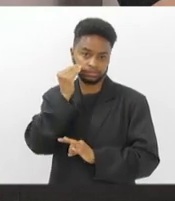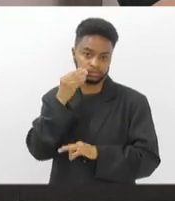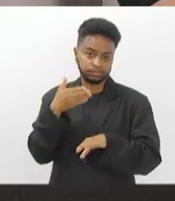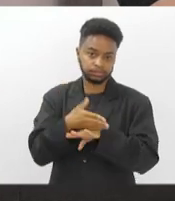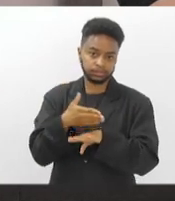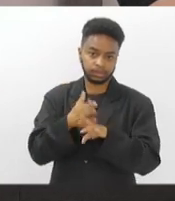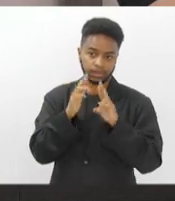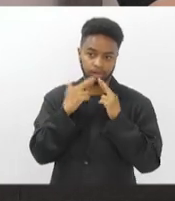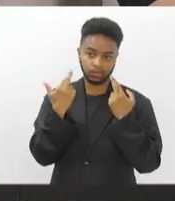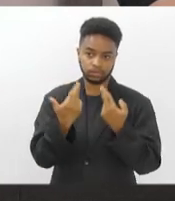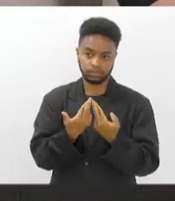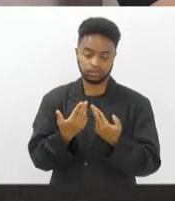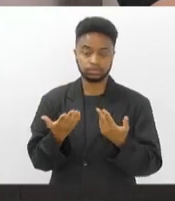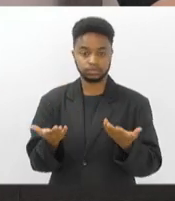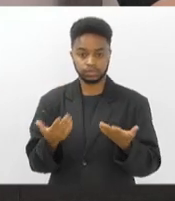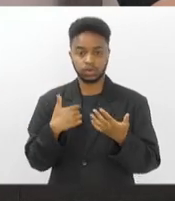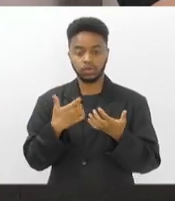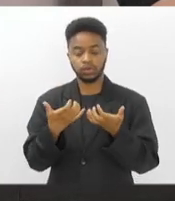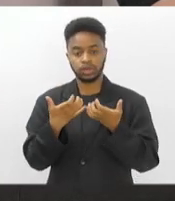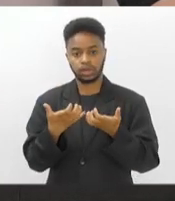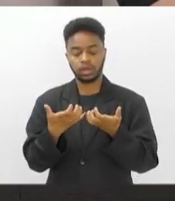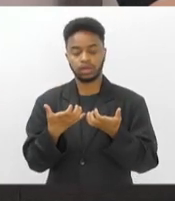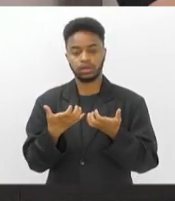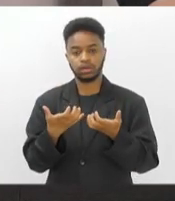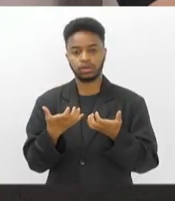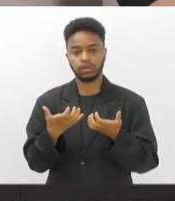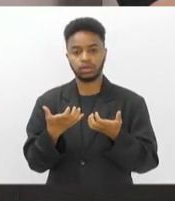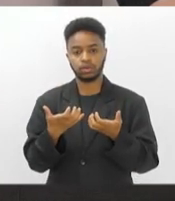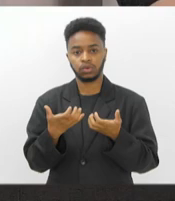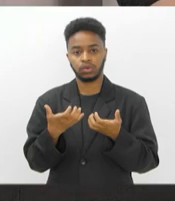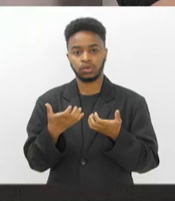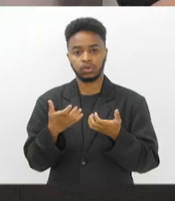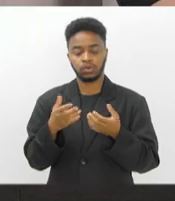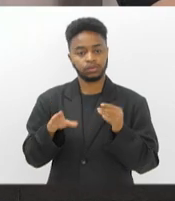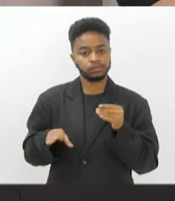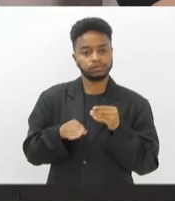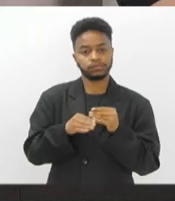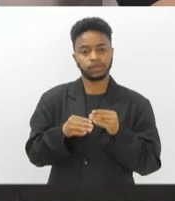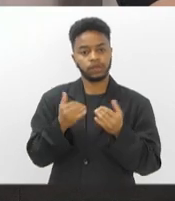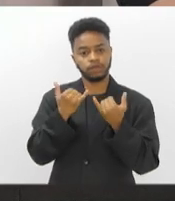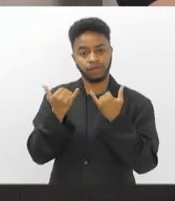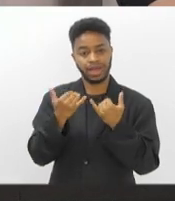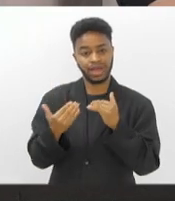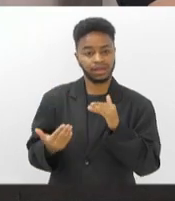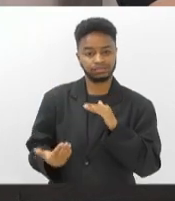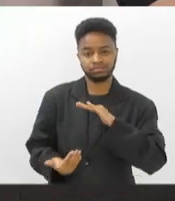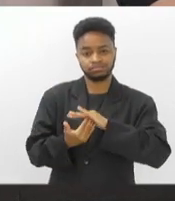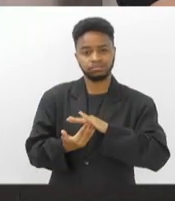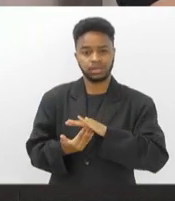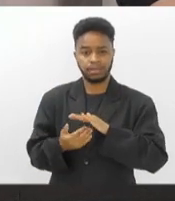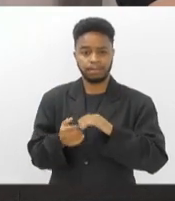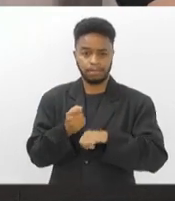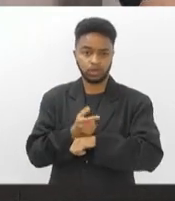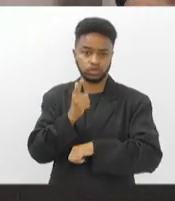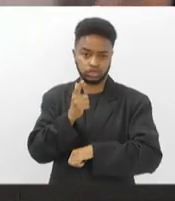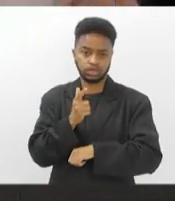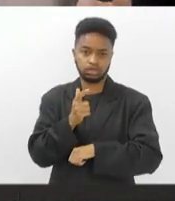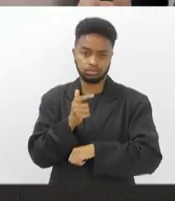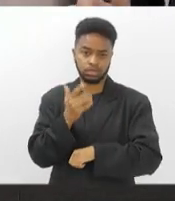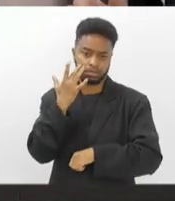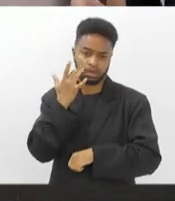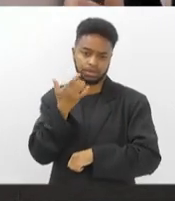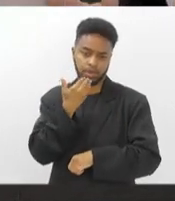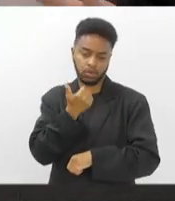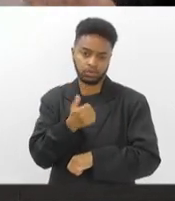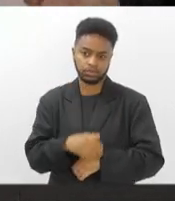reunião então gostaria muito de receber aqui a as informações amanhã até o meio do dia seria